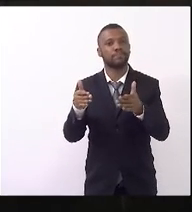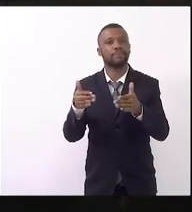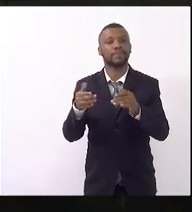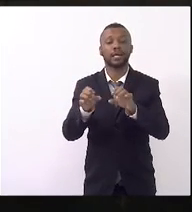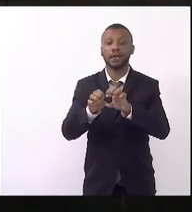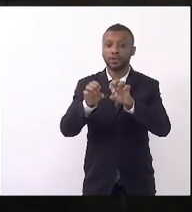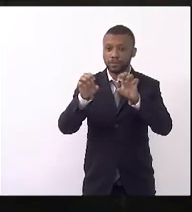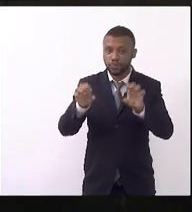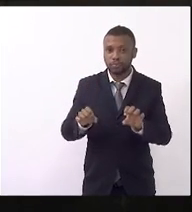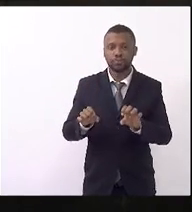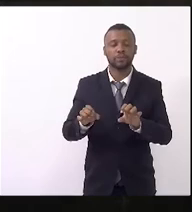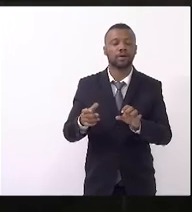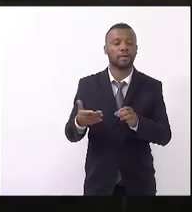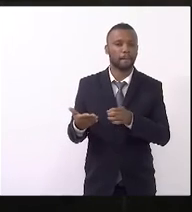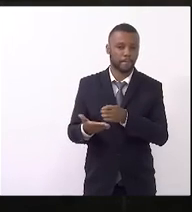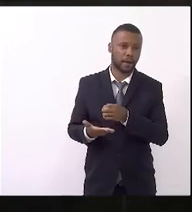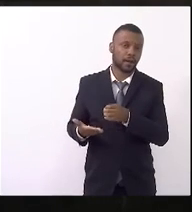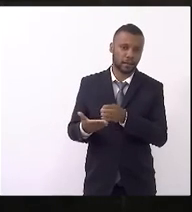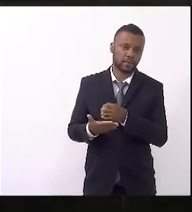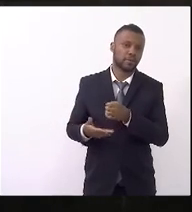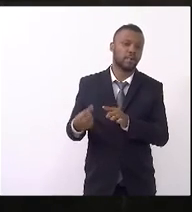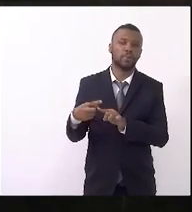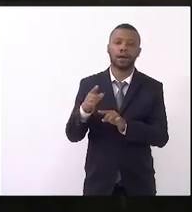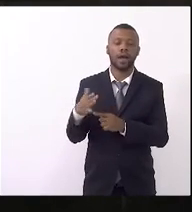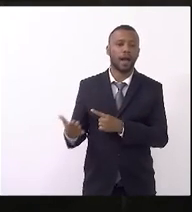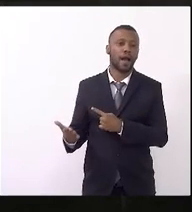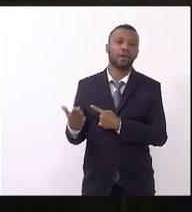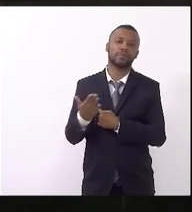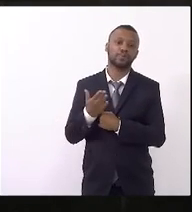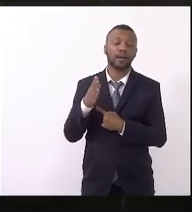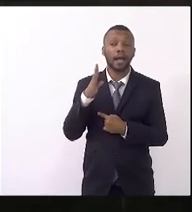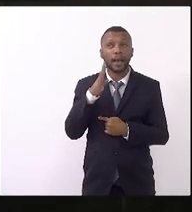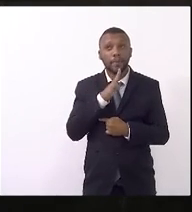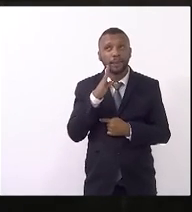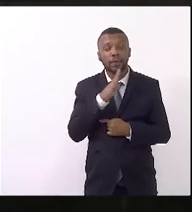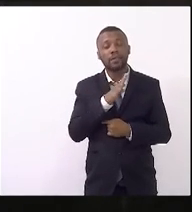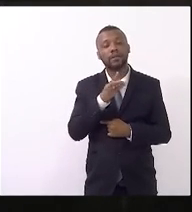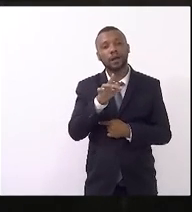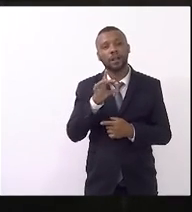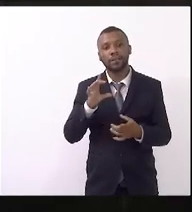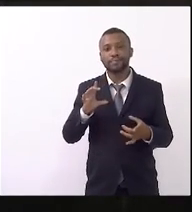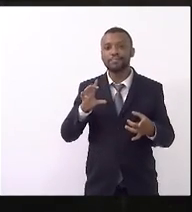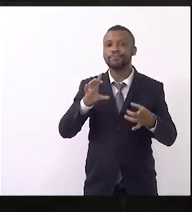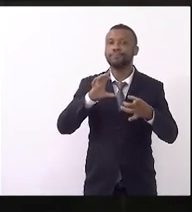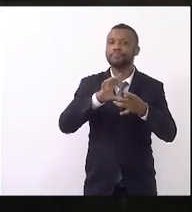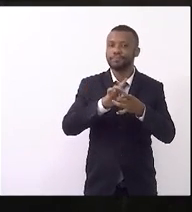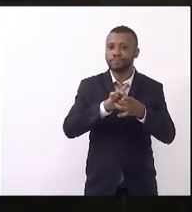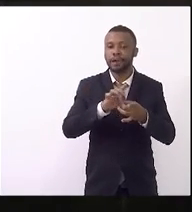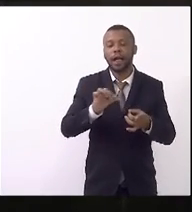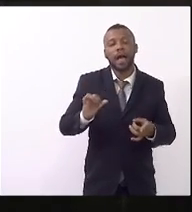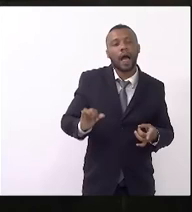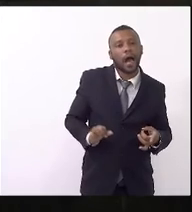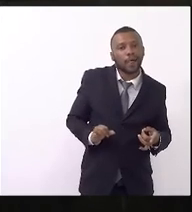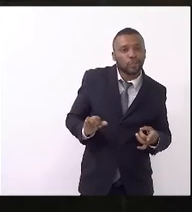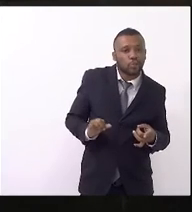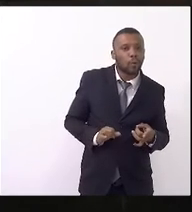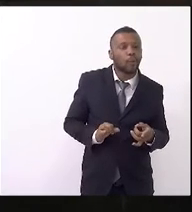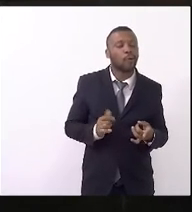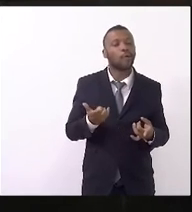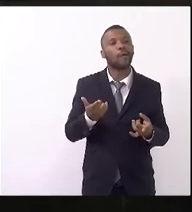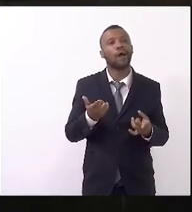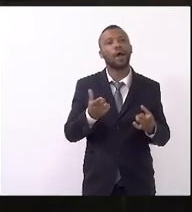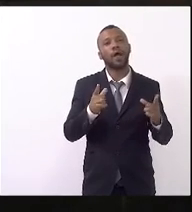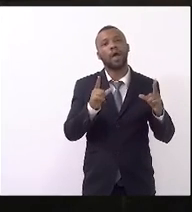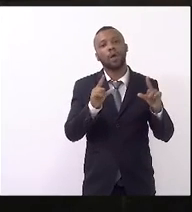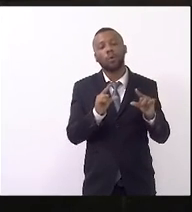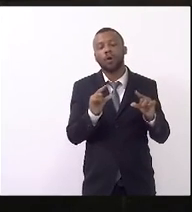estrutural. Porque a ajuda emergencial, ela aplaca a dor, ela atenua o